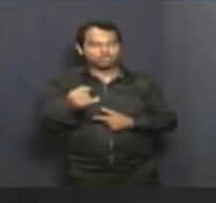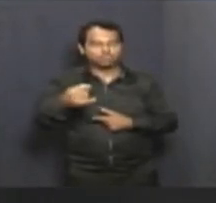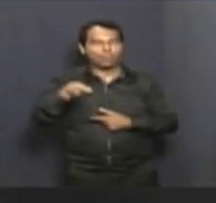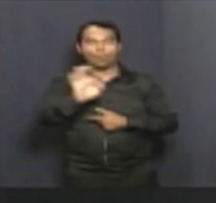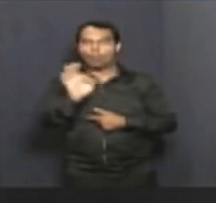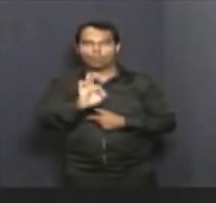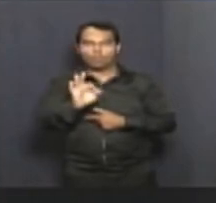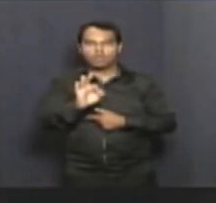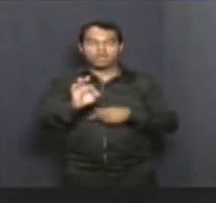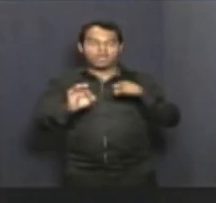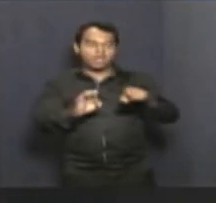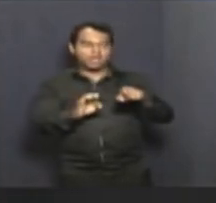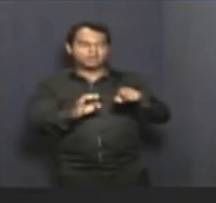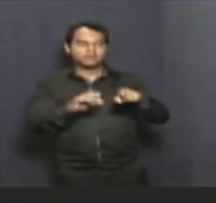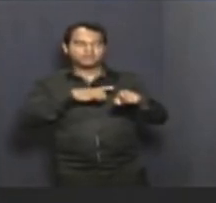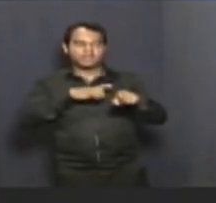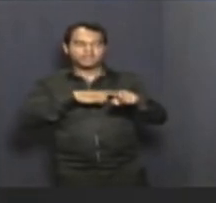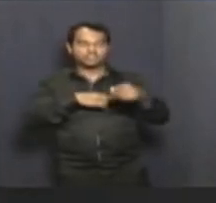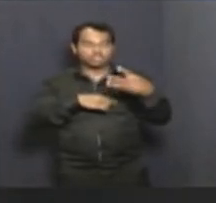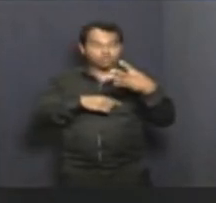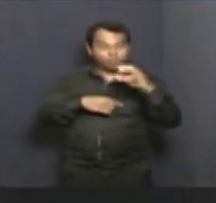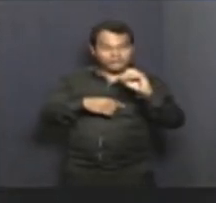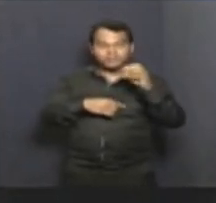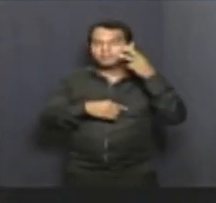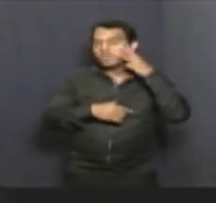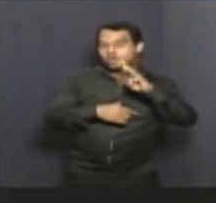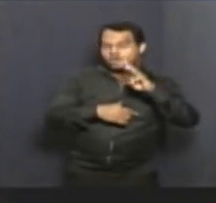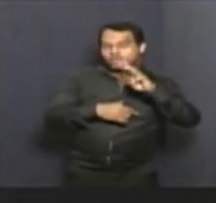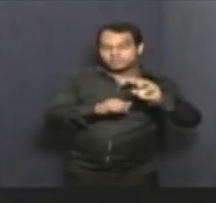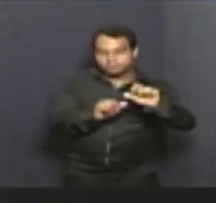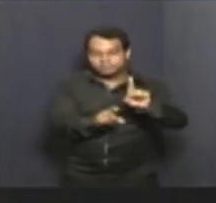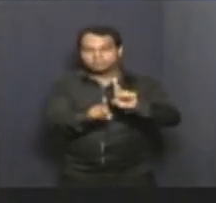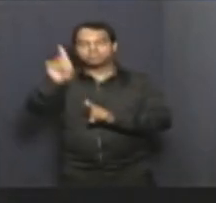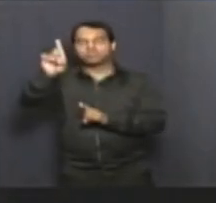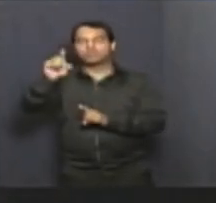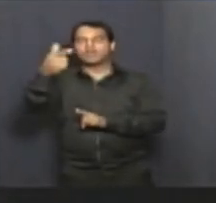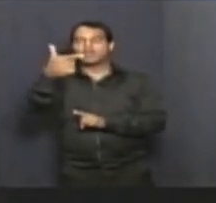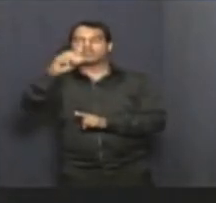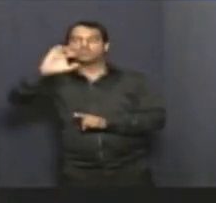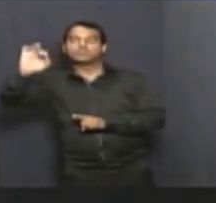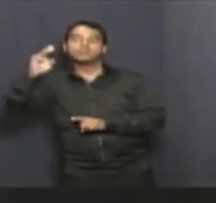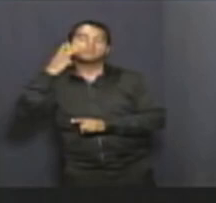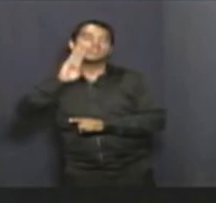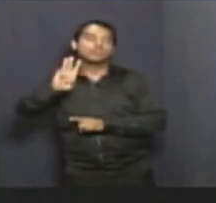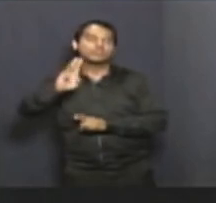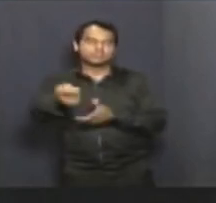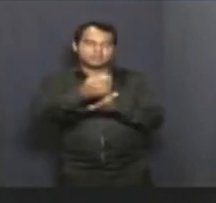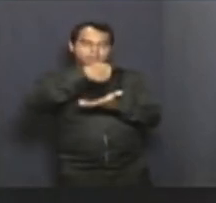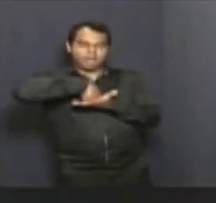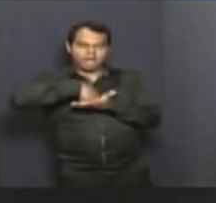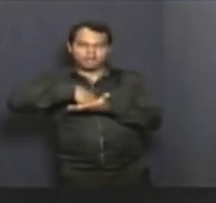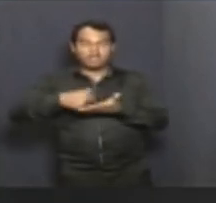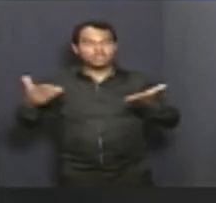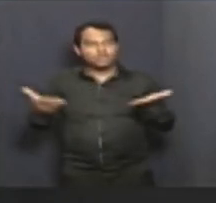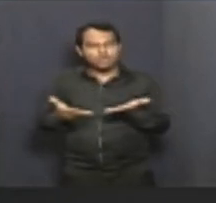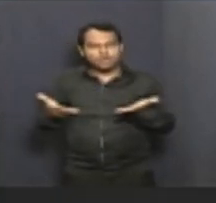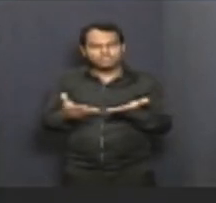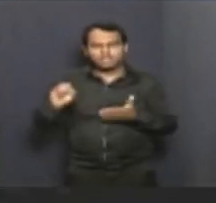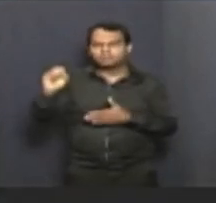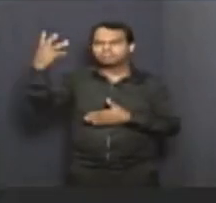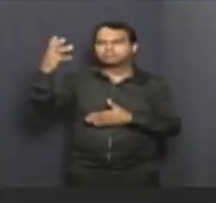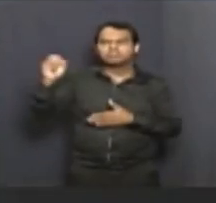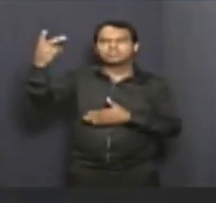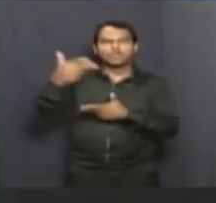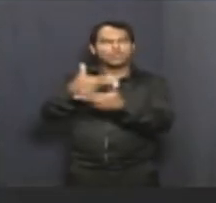sair de 40 milhões para 200 milhões de tributos pagos e hoje em dia acontece algumas coisas estranhas nas questões